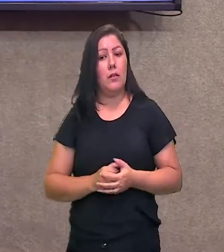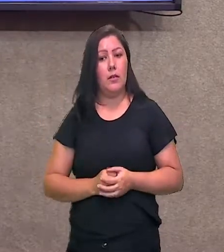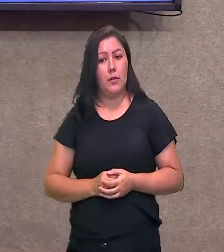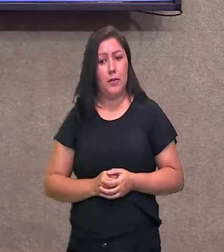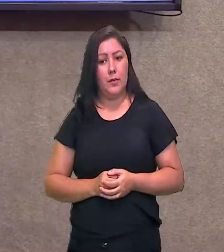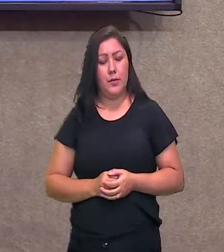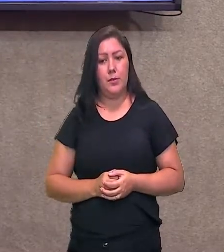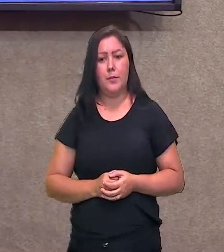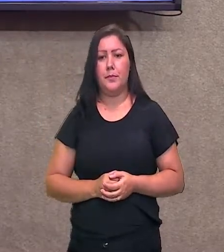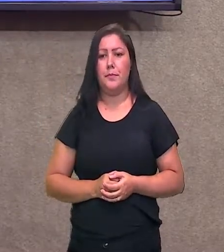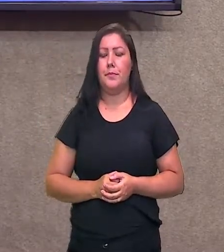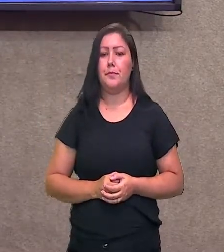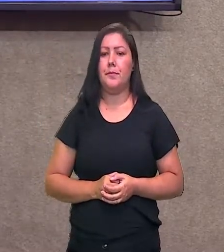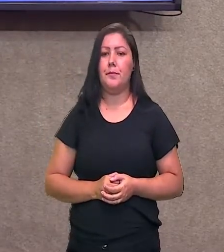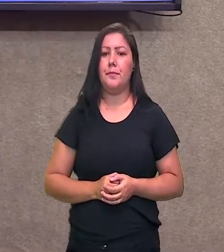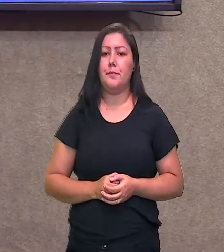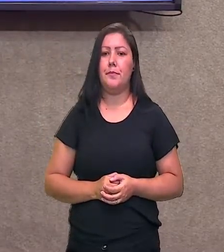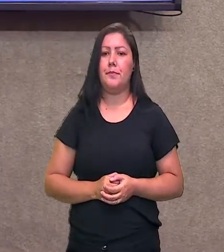dia.